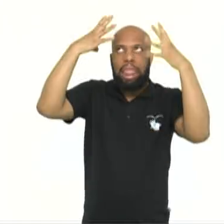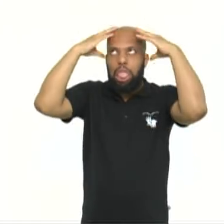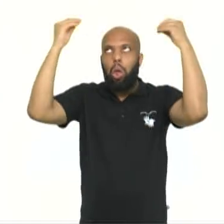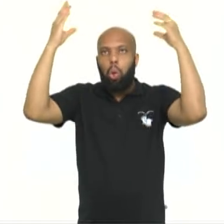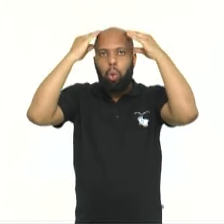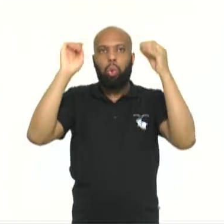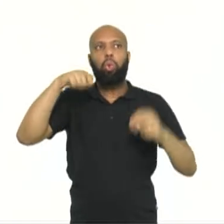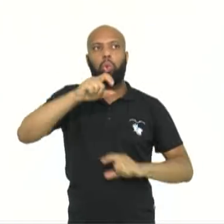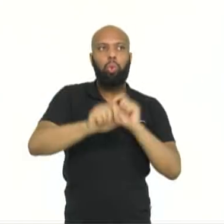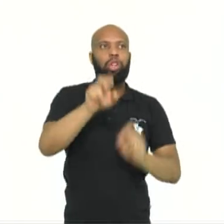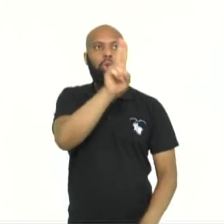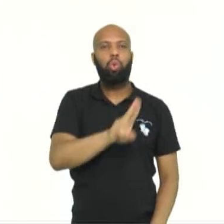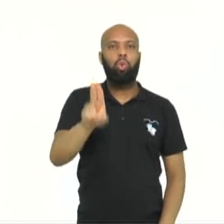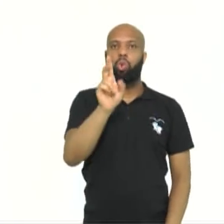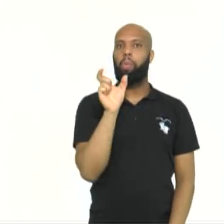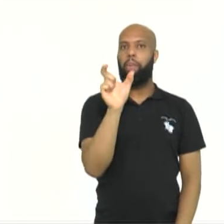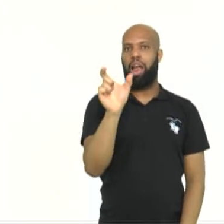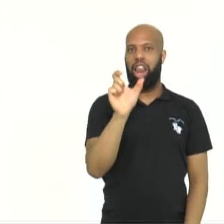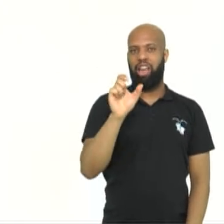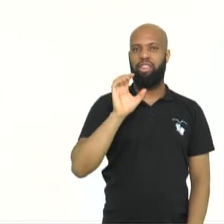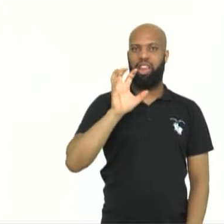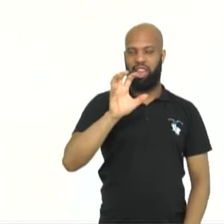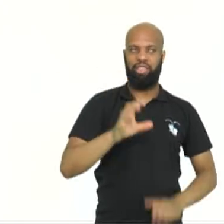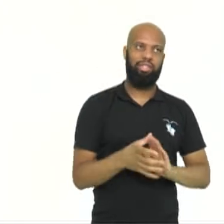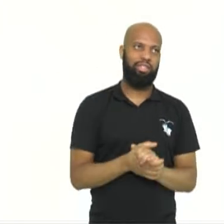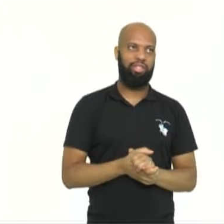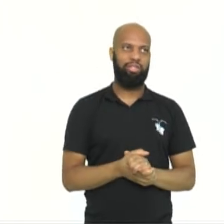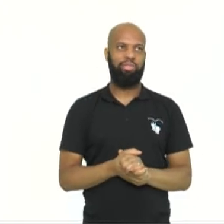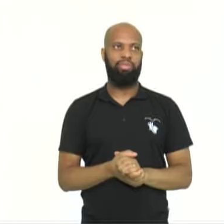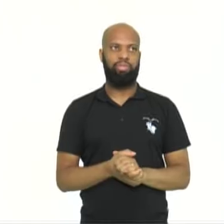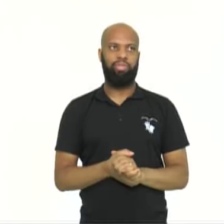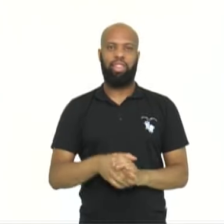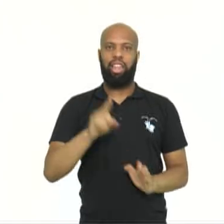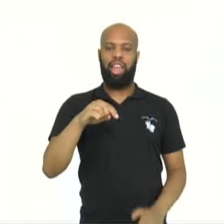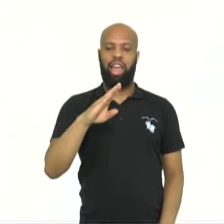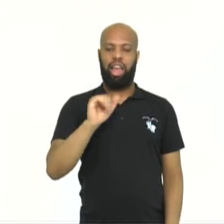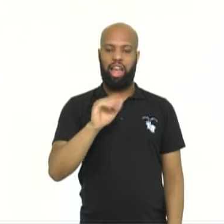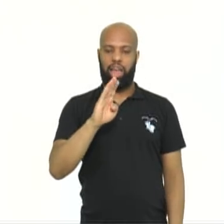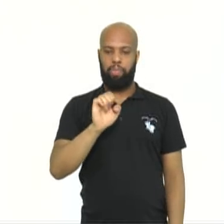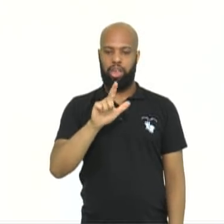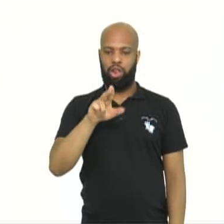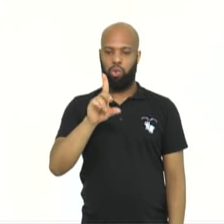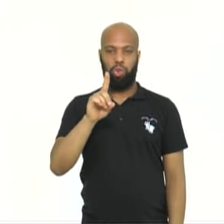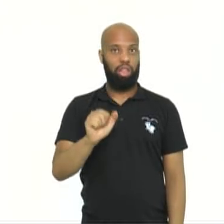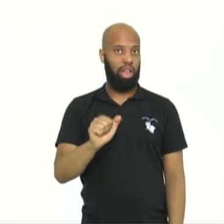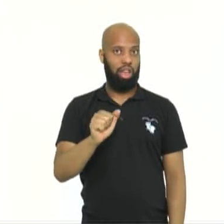em relação ao uso da expressão cabeluda aqui, né, por este personagem?